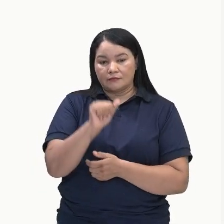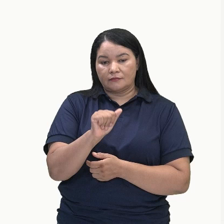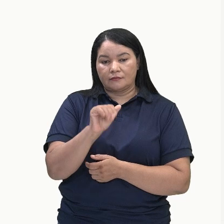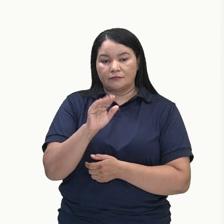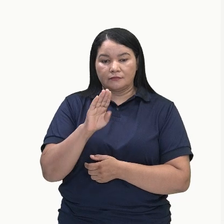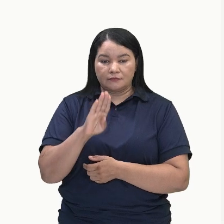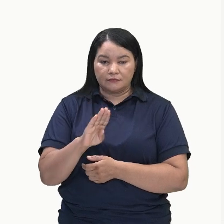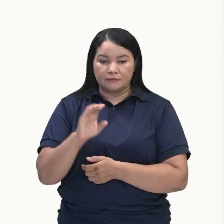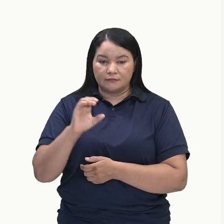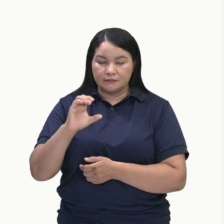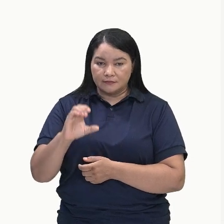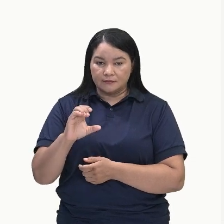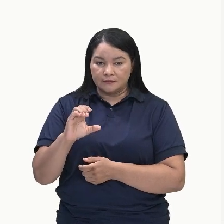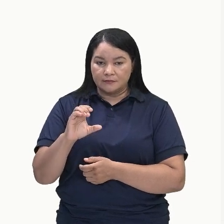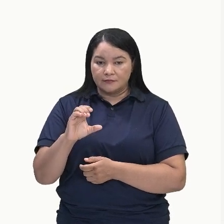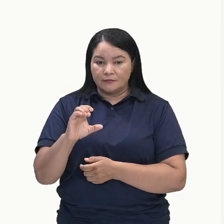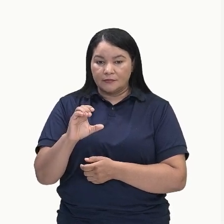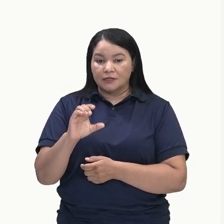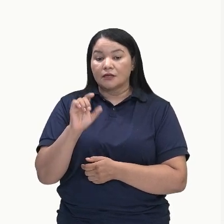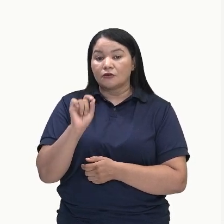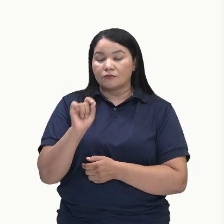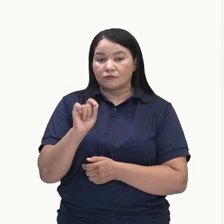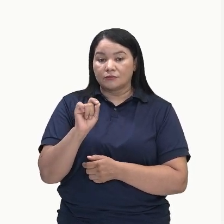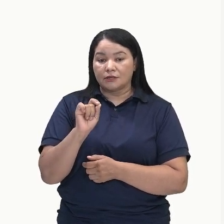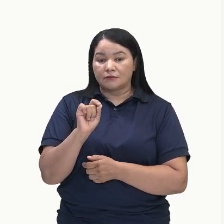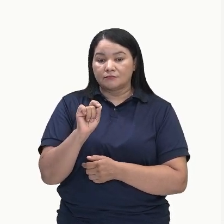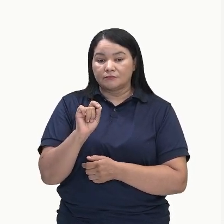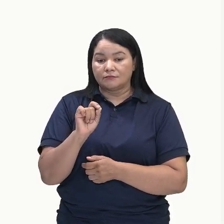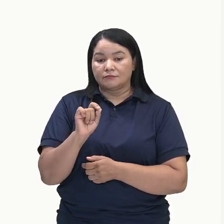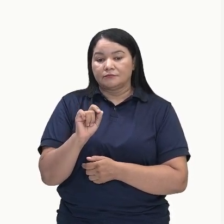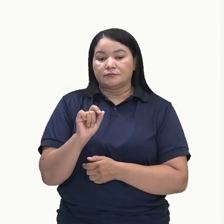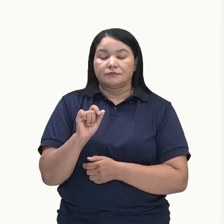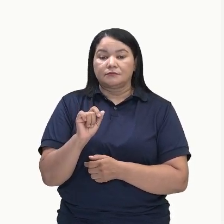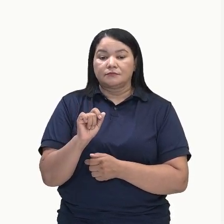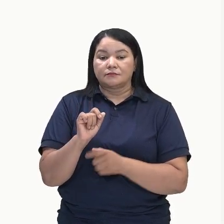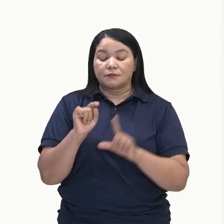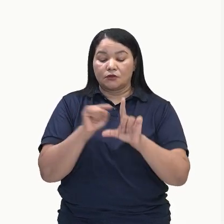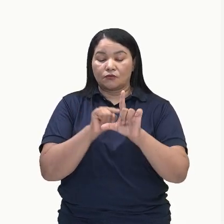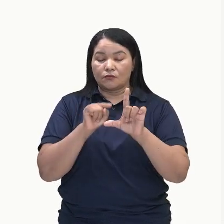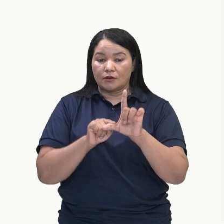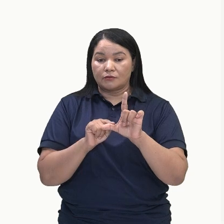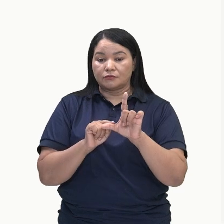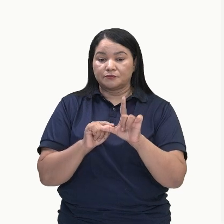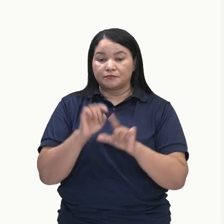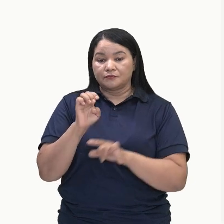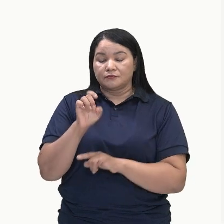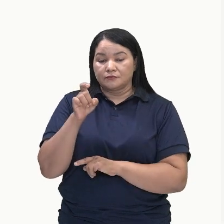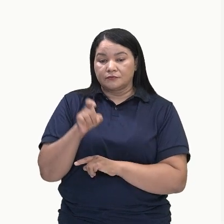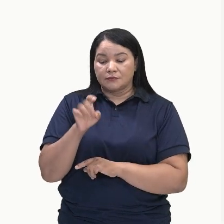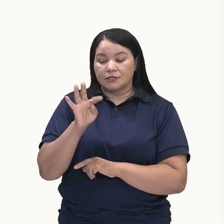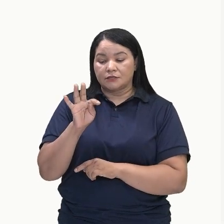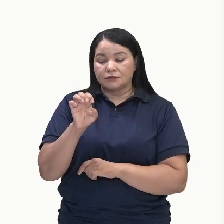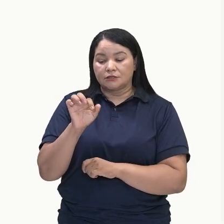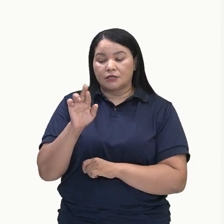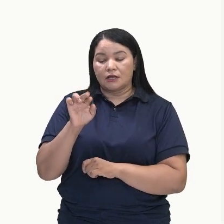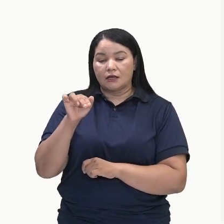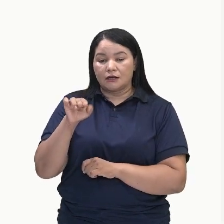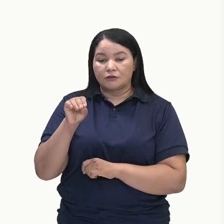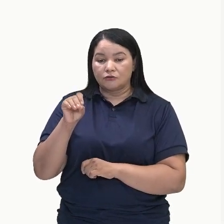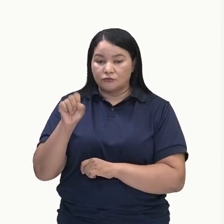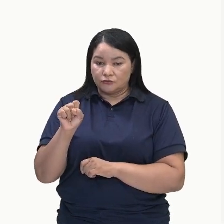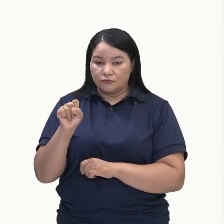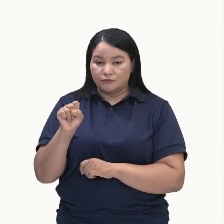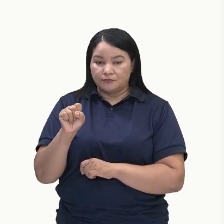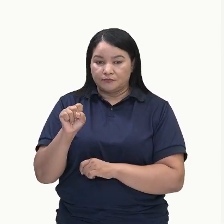o ângulo C, eles são ângulos externos ao nosso